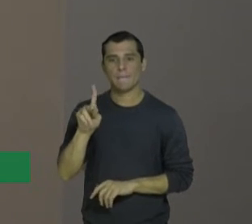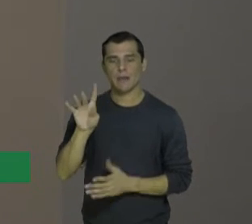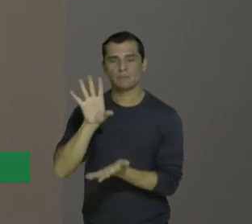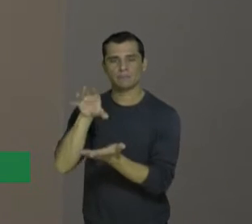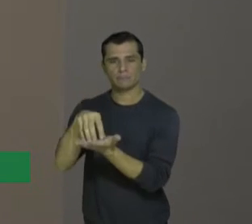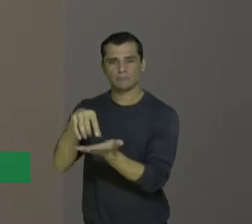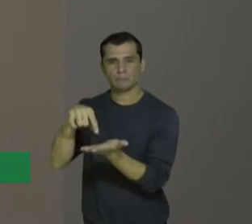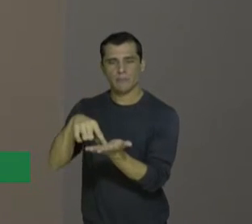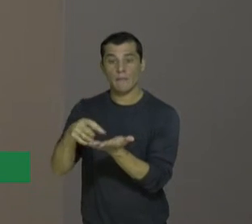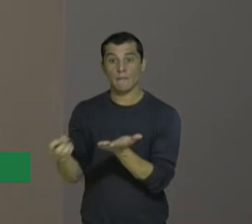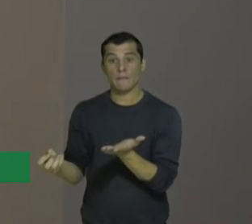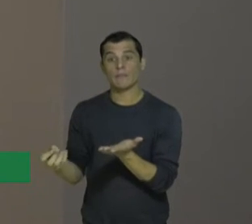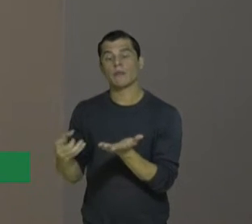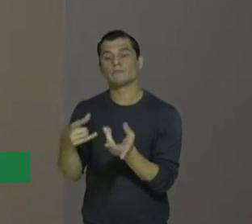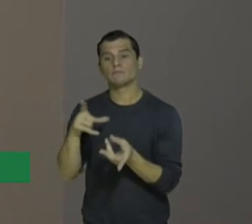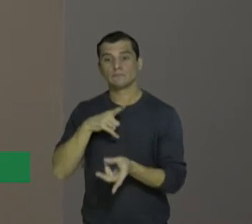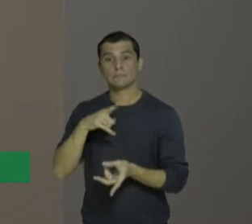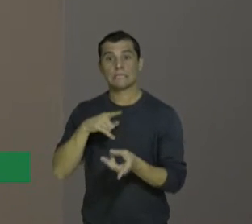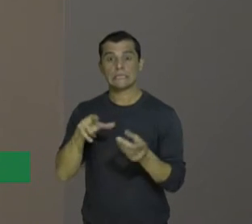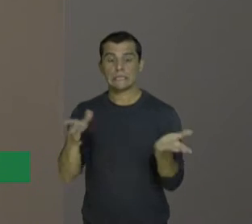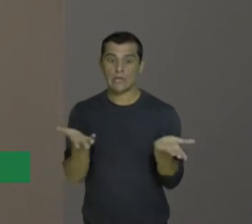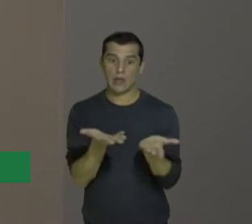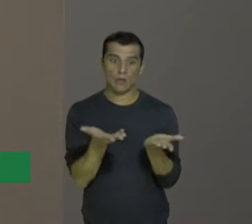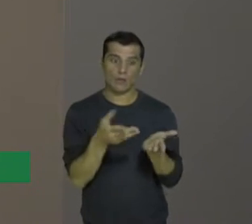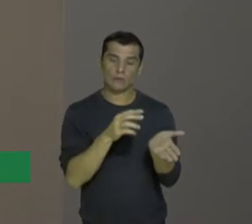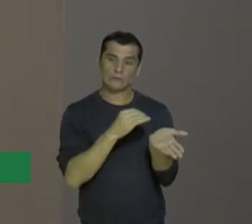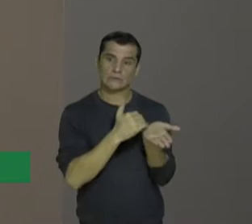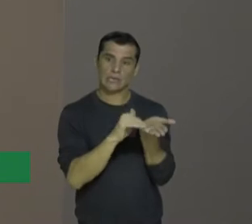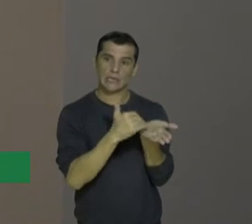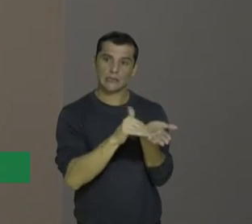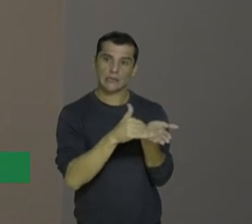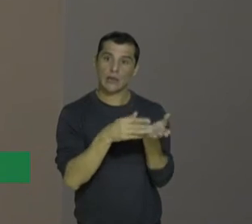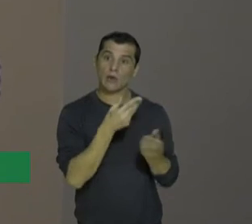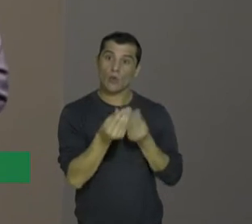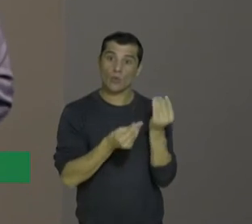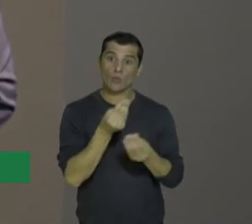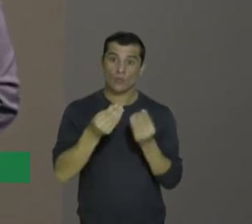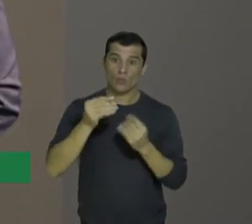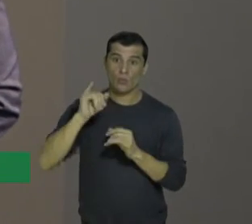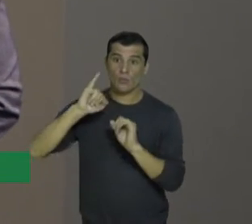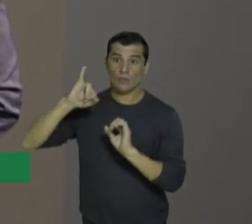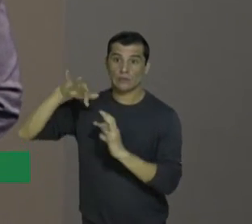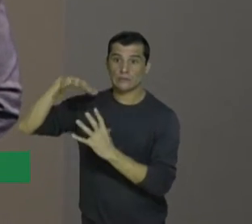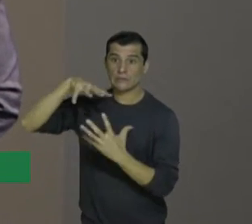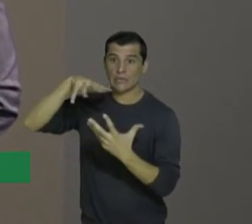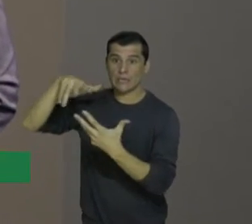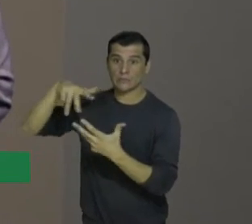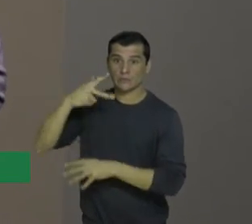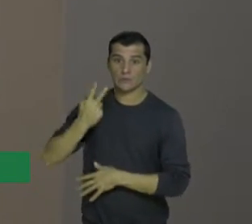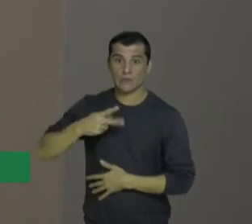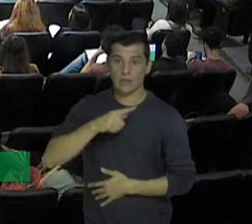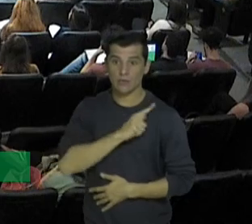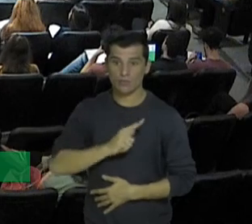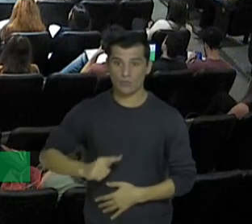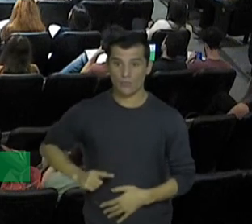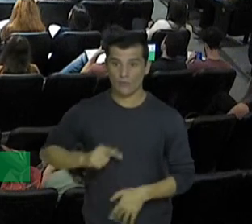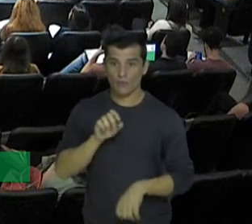outros e atualmente é secretário executivo de articulação internacional do Governo de Santa